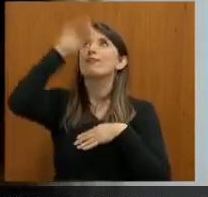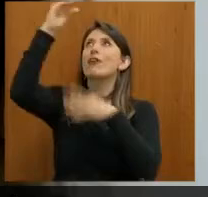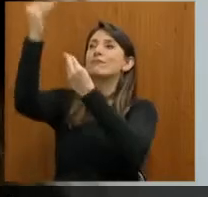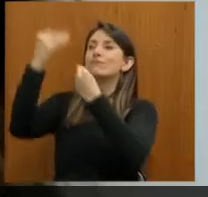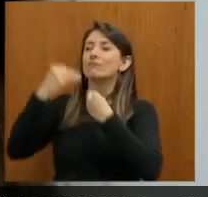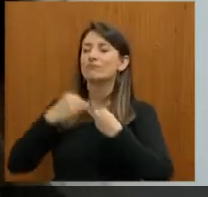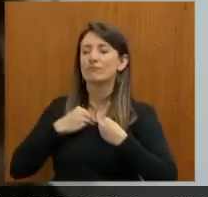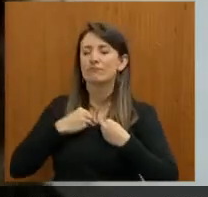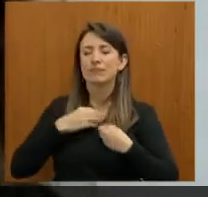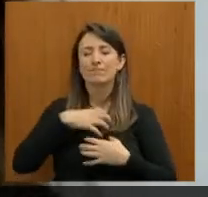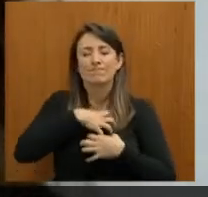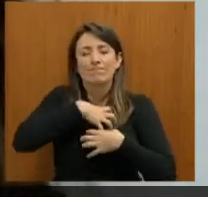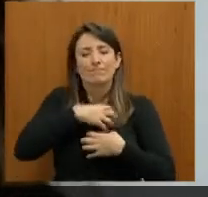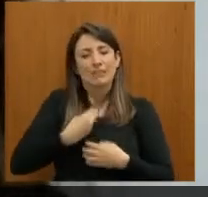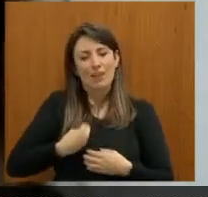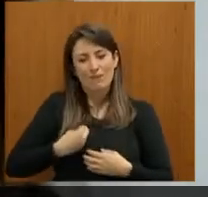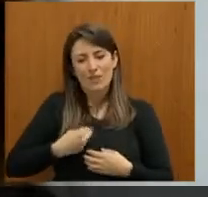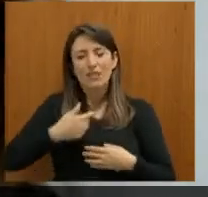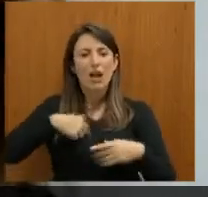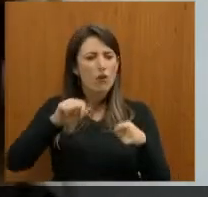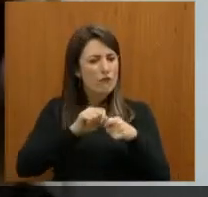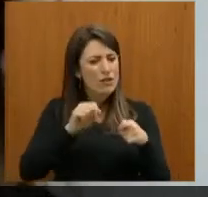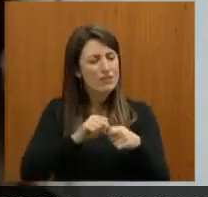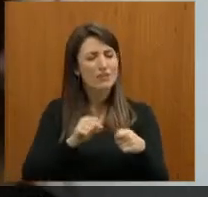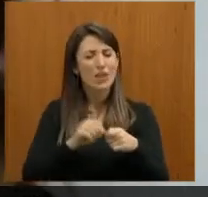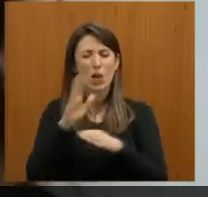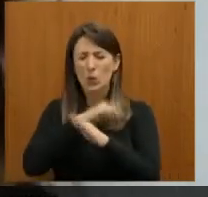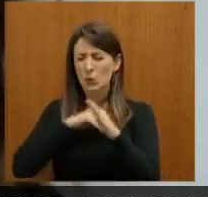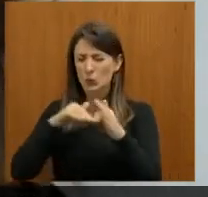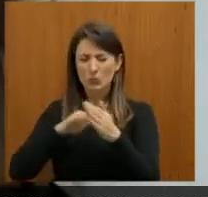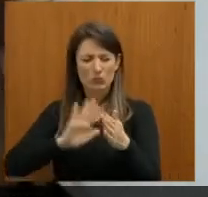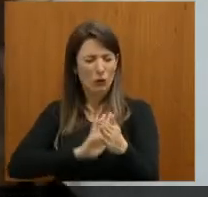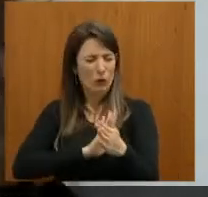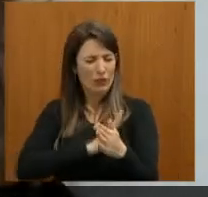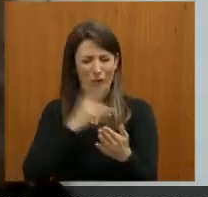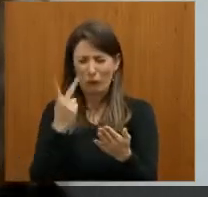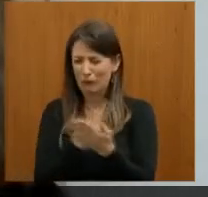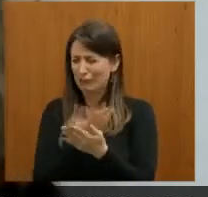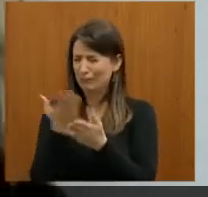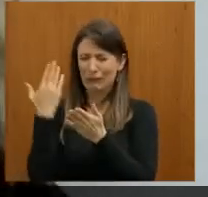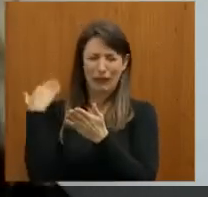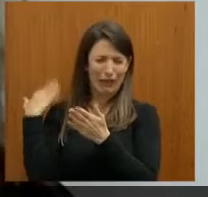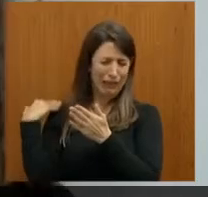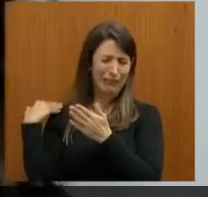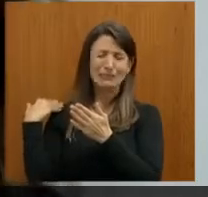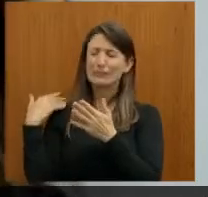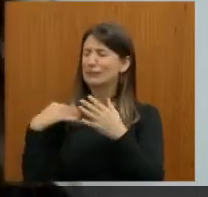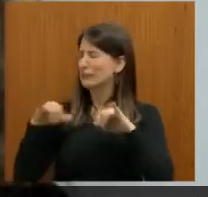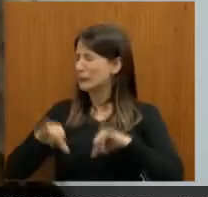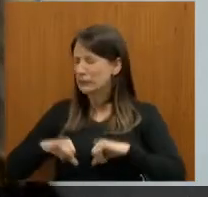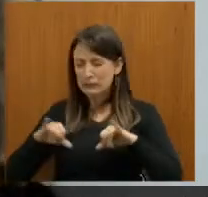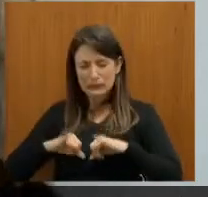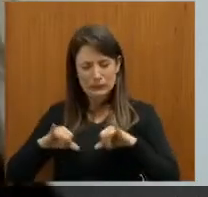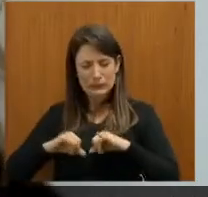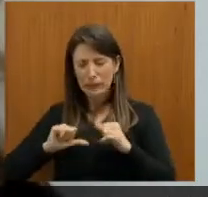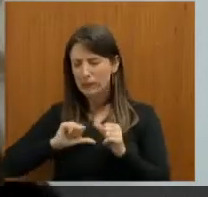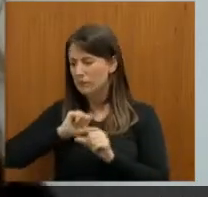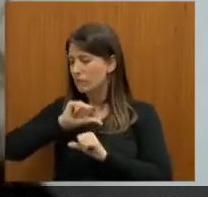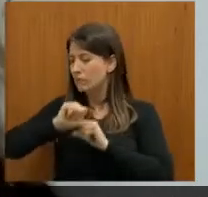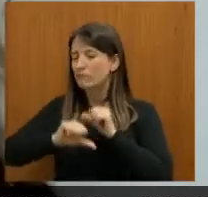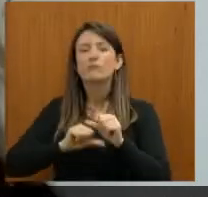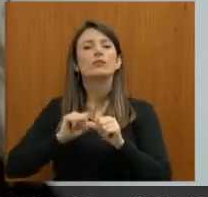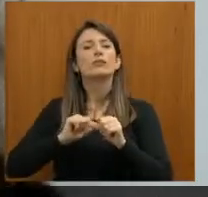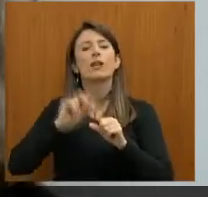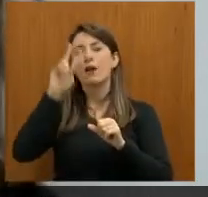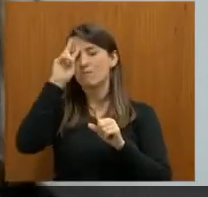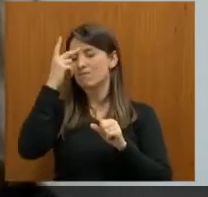para eu poder fazer toda essa tragédia que eu vivi uma história ajudar em busca e